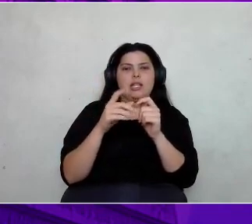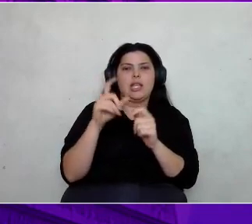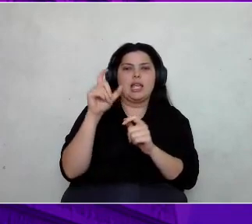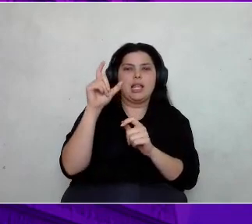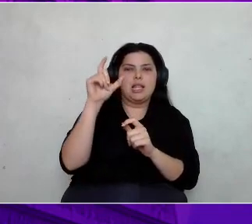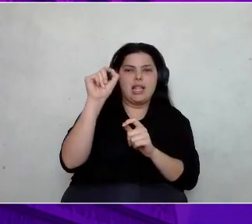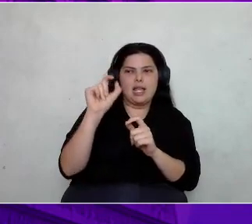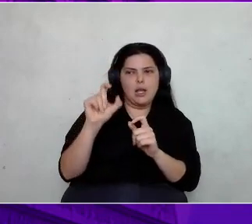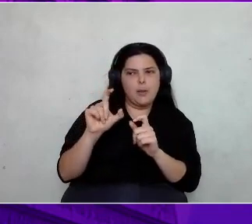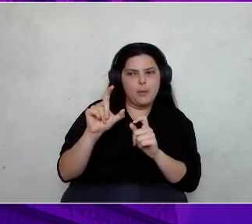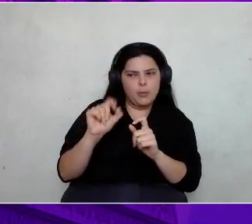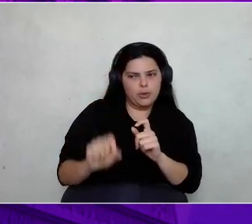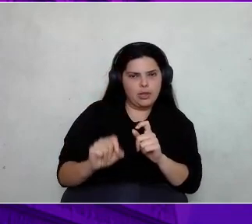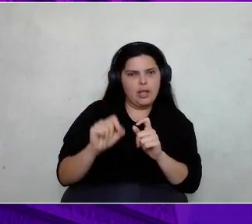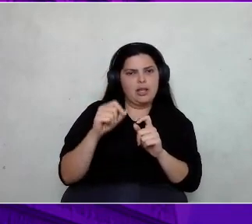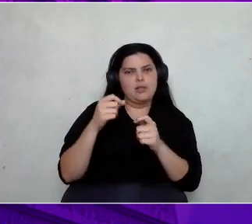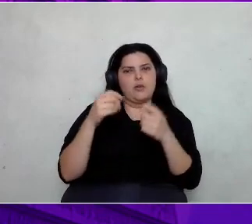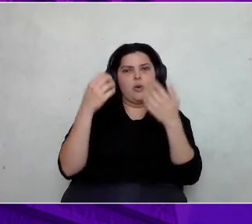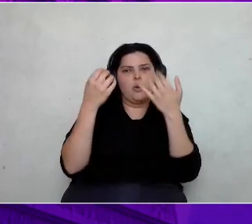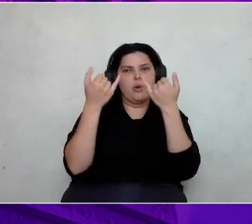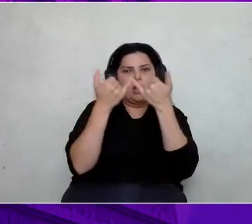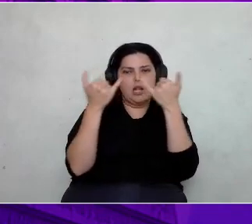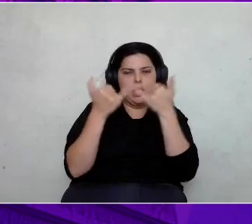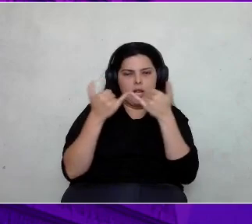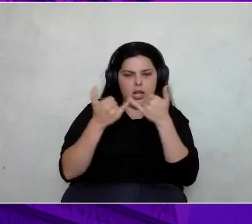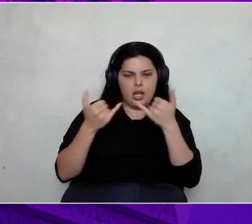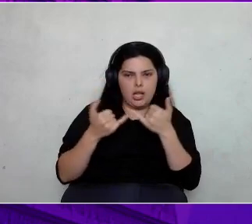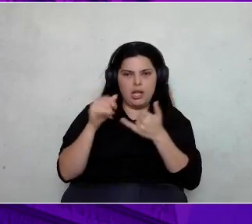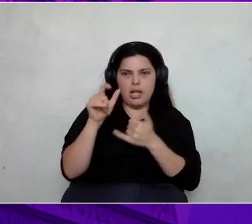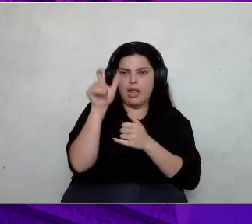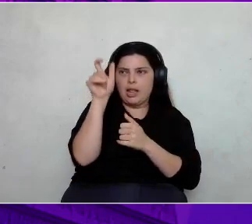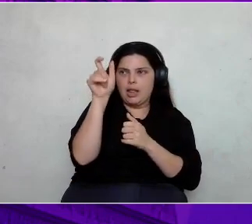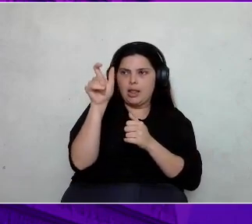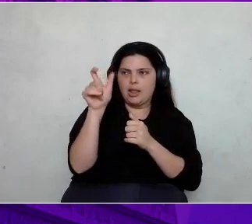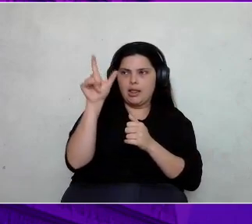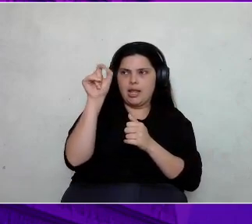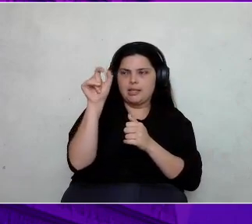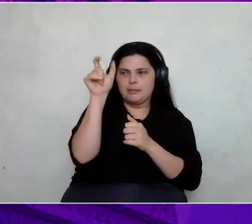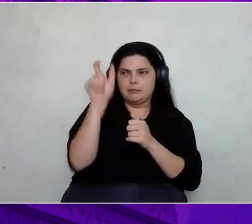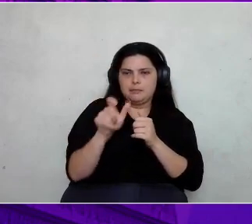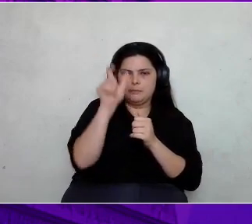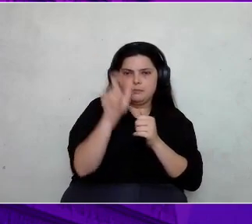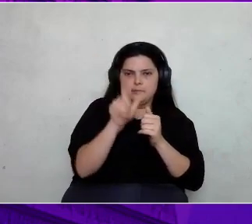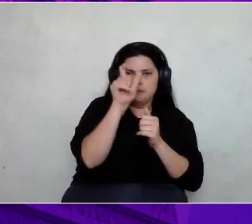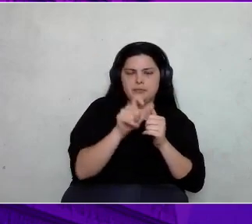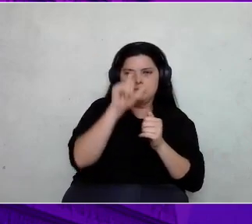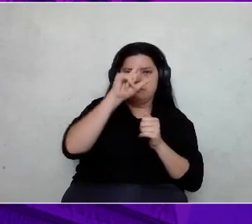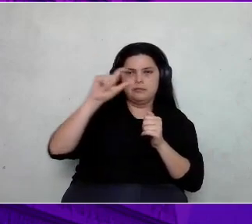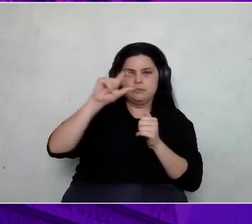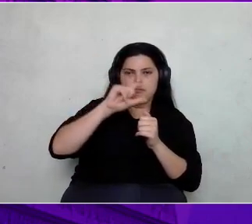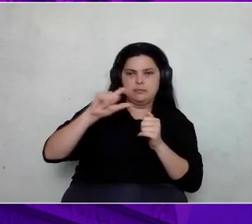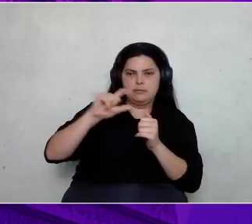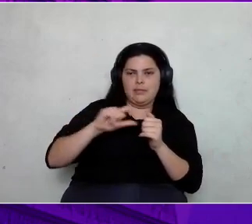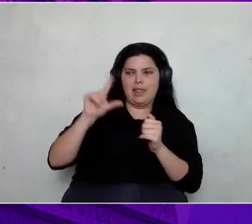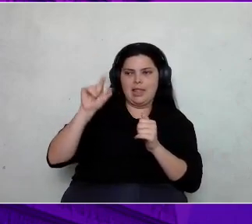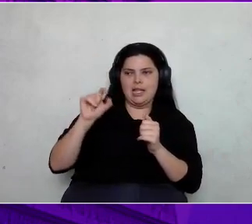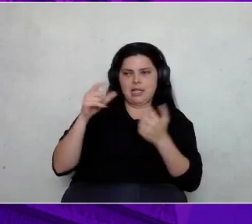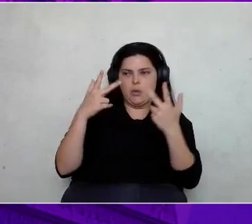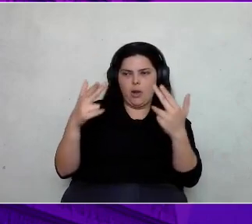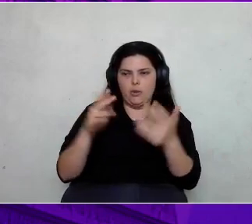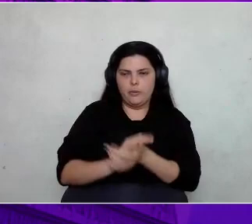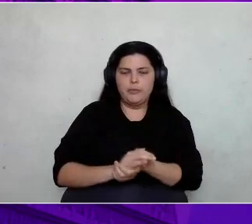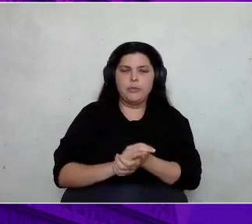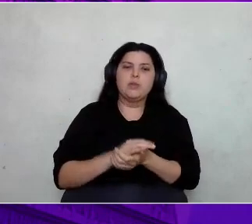vão ir contando as linhas para ver a informação, tá? Ainda está formando um todo, mas agora eu consigo ver a composição, que a